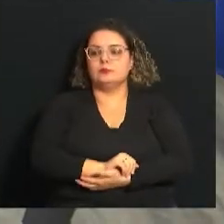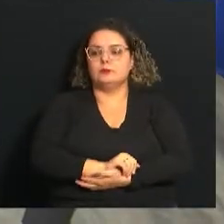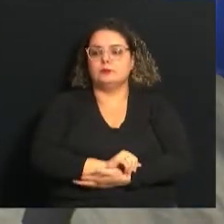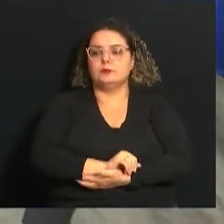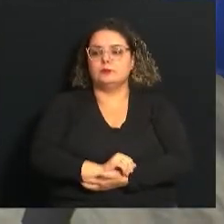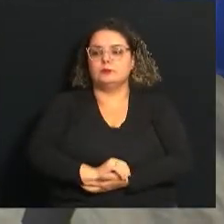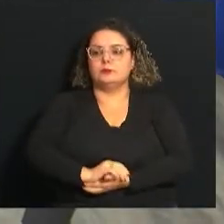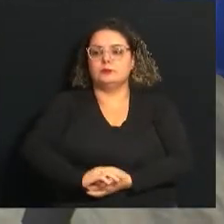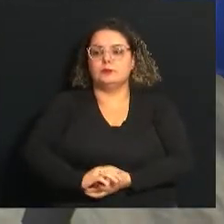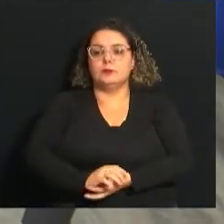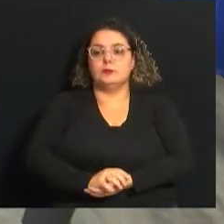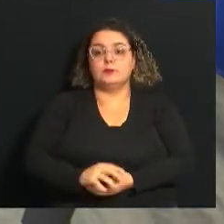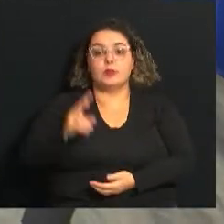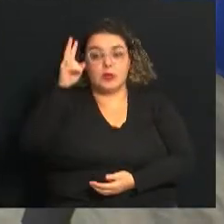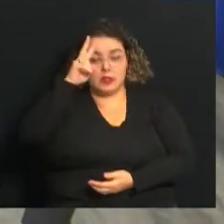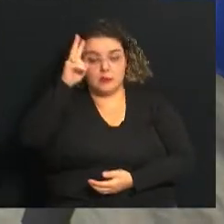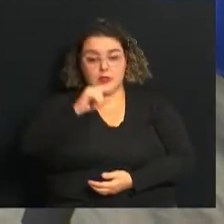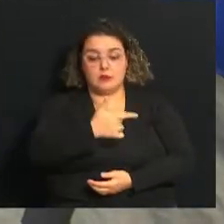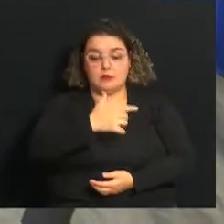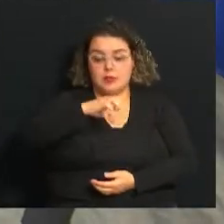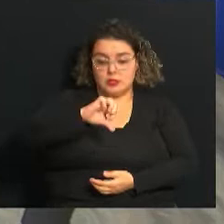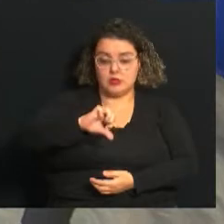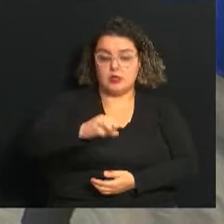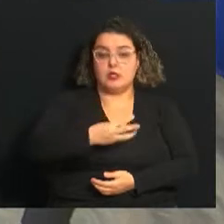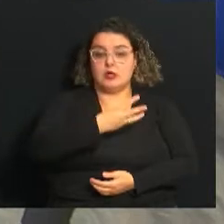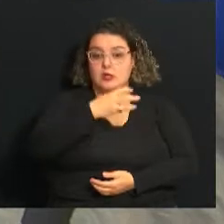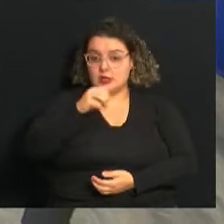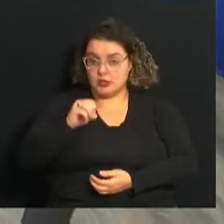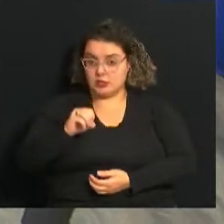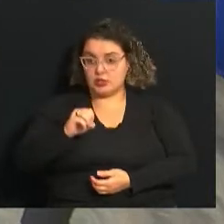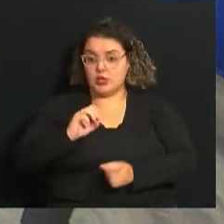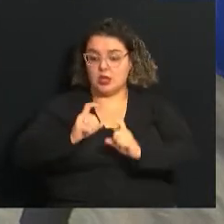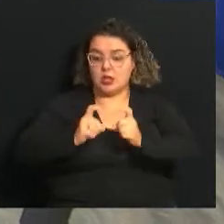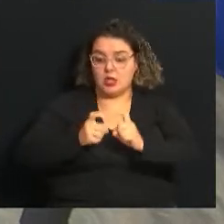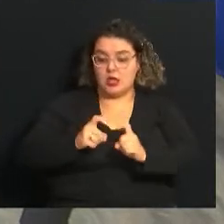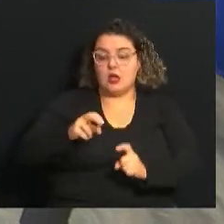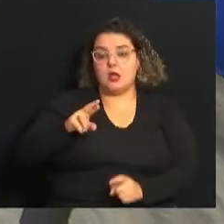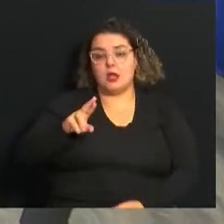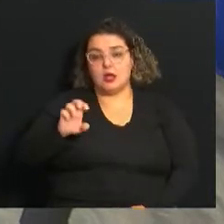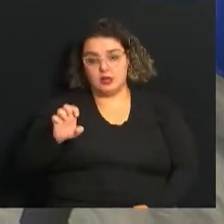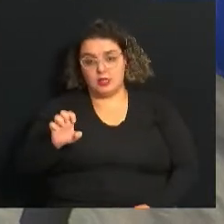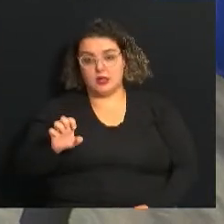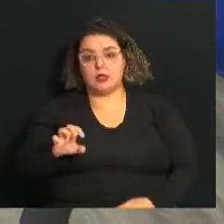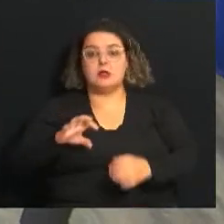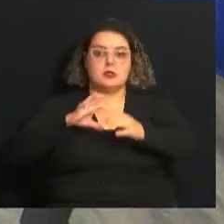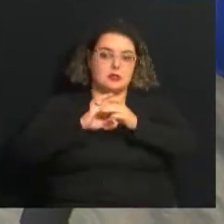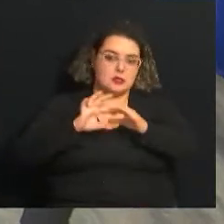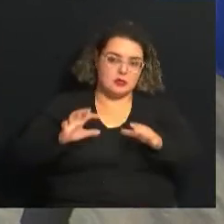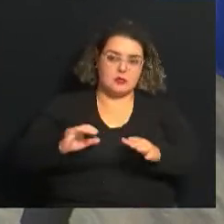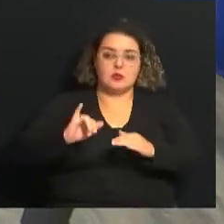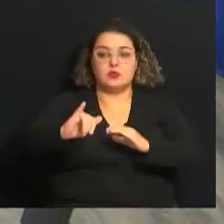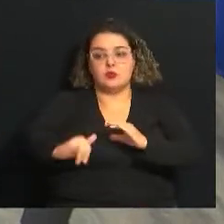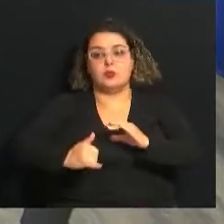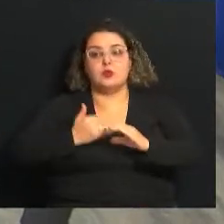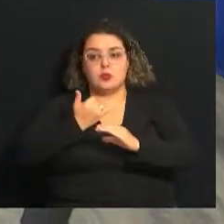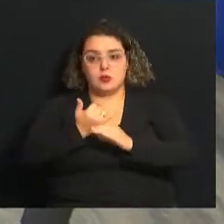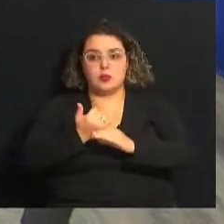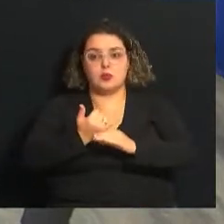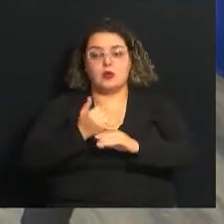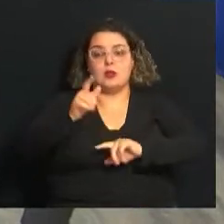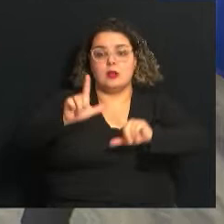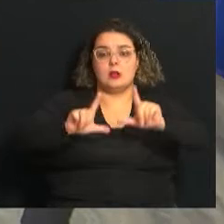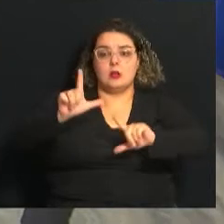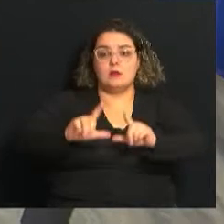Lembrando que a 29ª e a 30ª reunião extraordinária estão disponíveis no youtube.com/TV